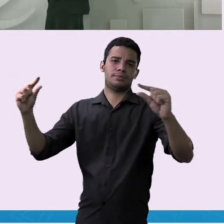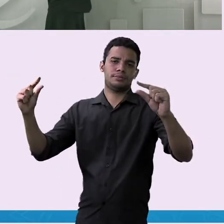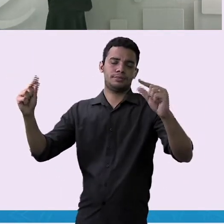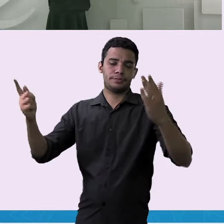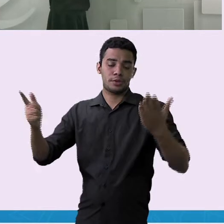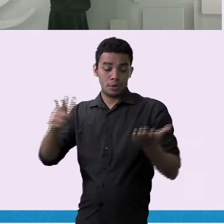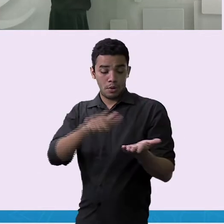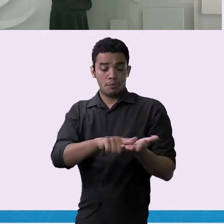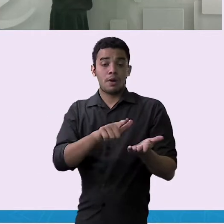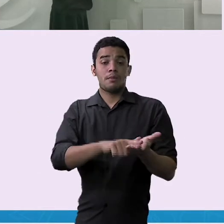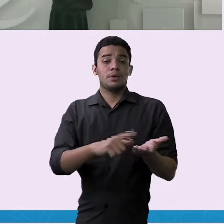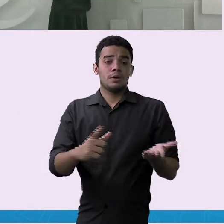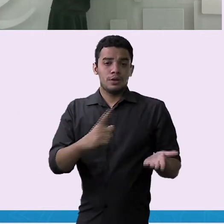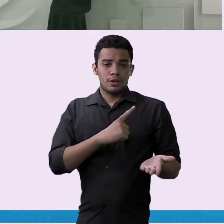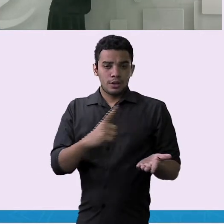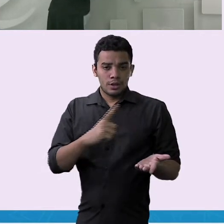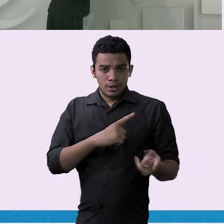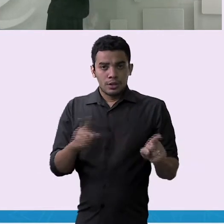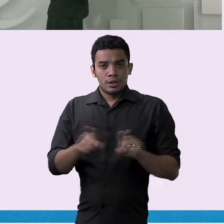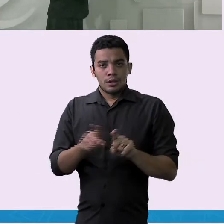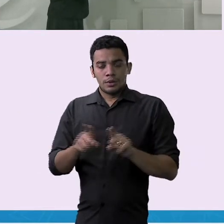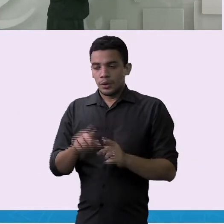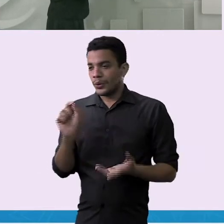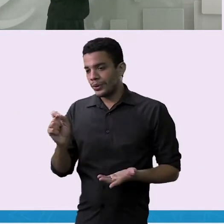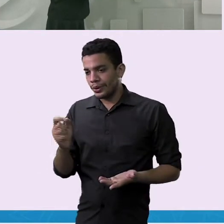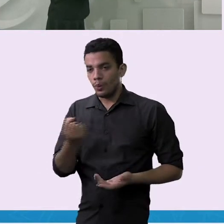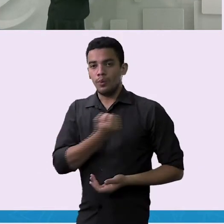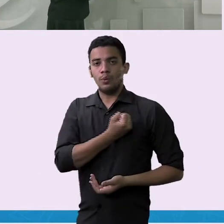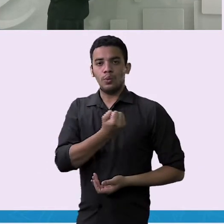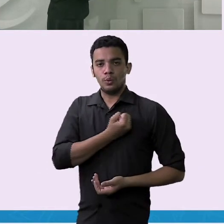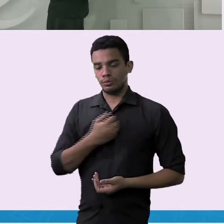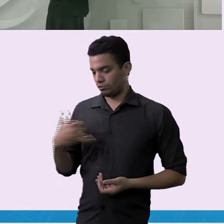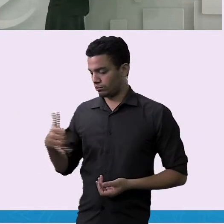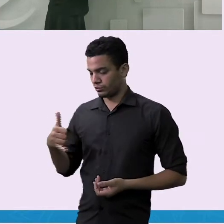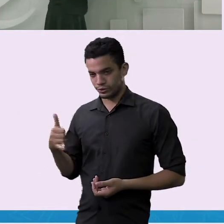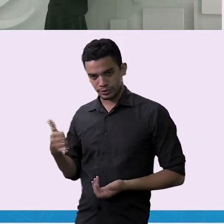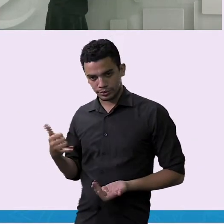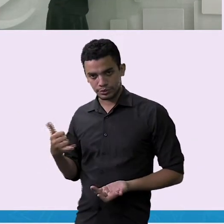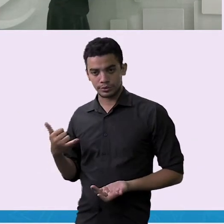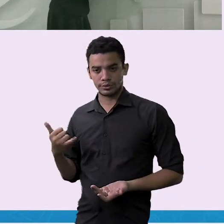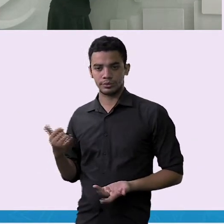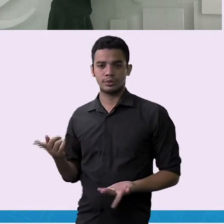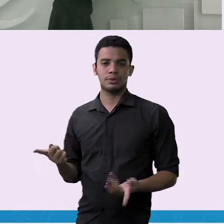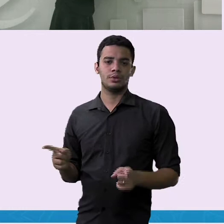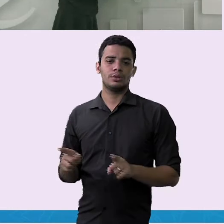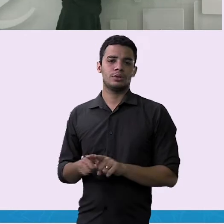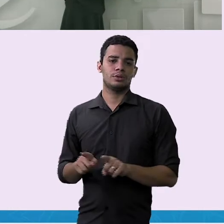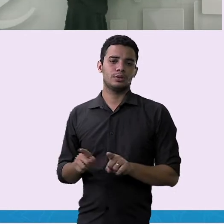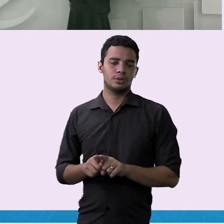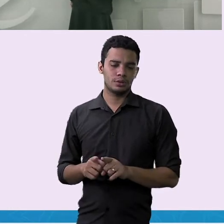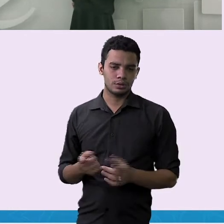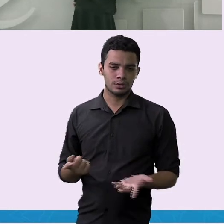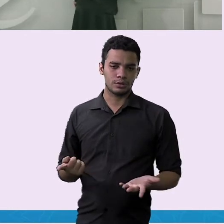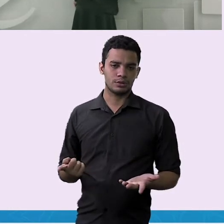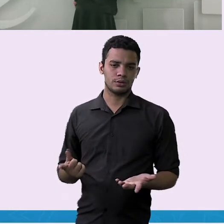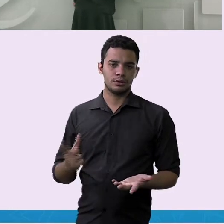o telefone da loja, tem o slogan, olha aqui o slogan, ó.